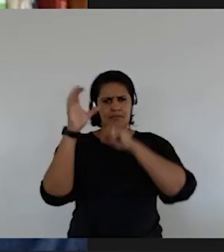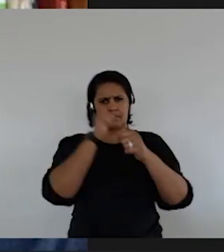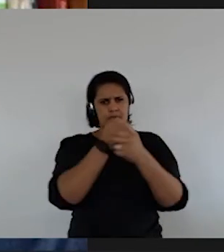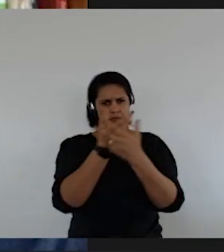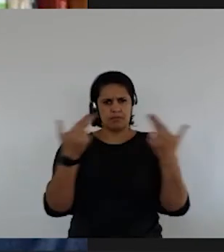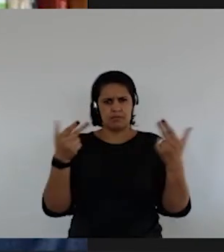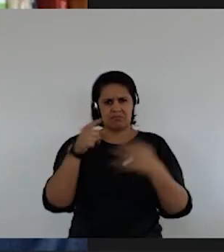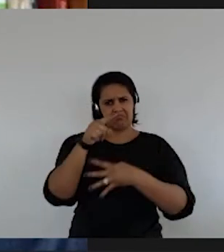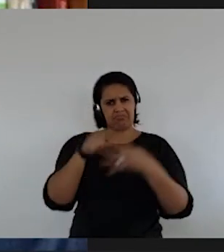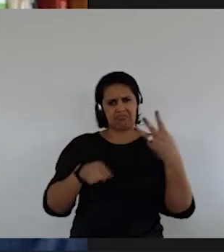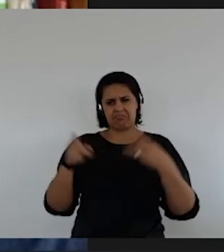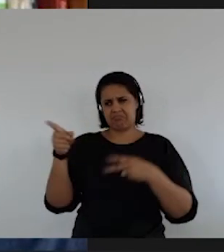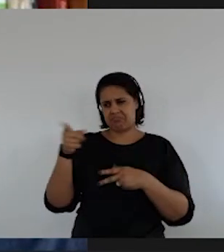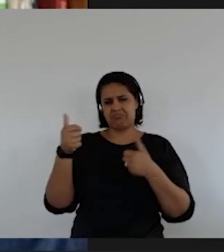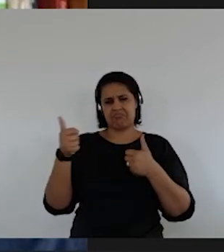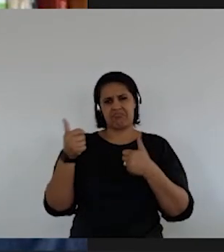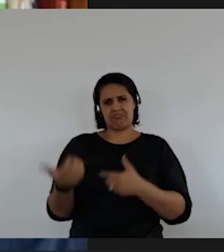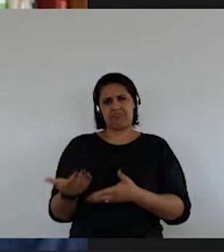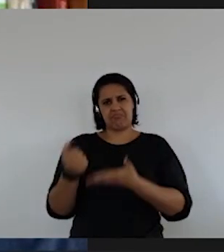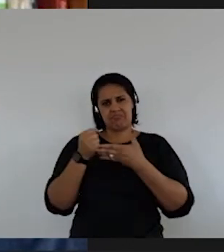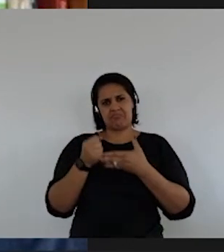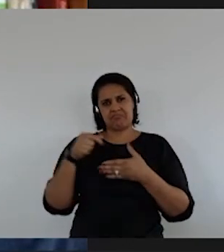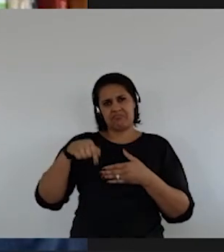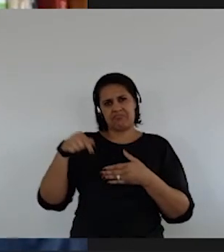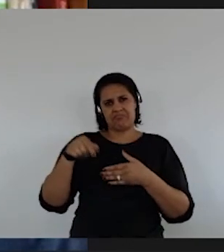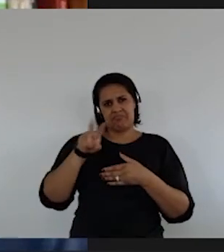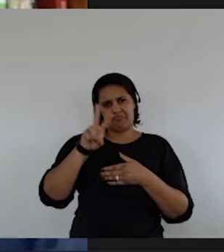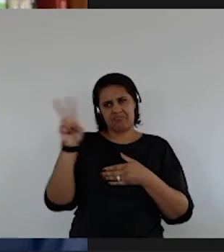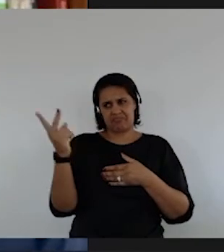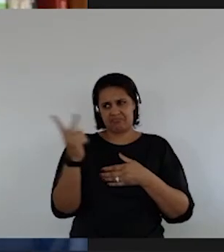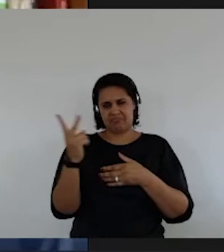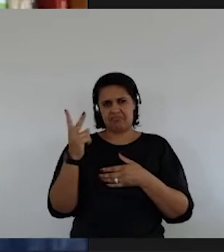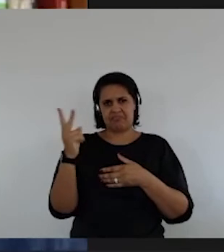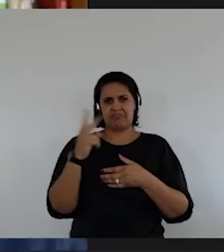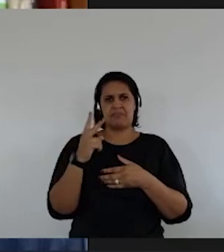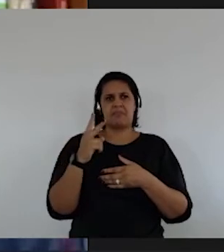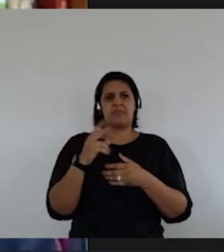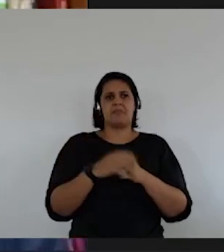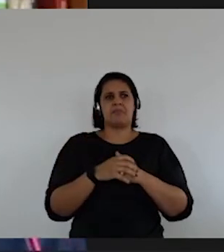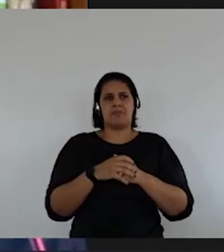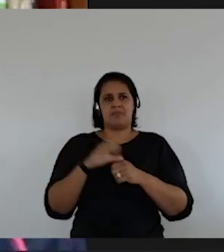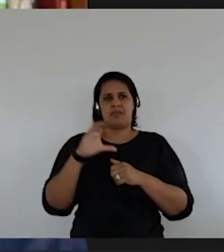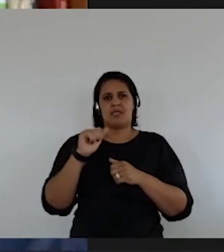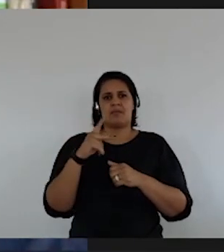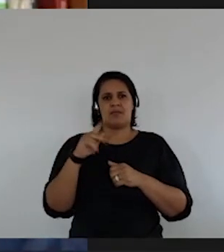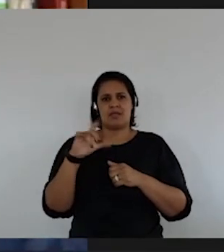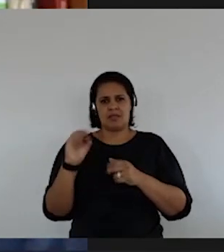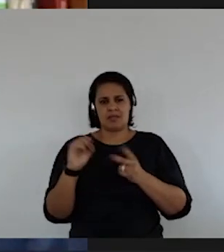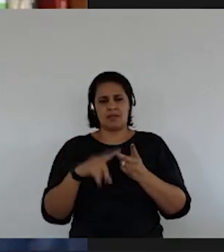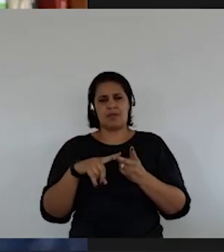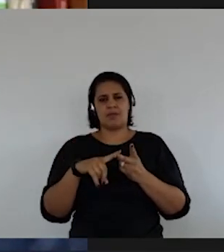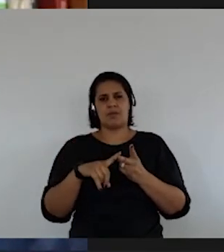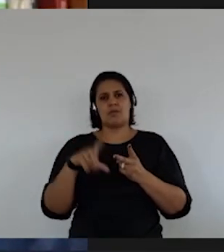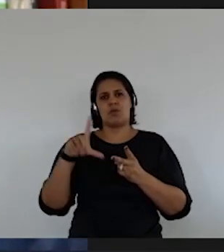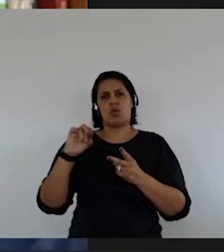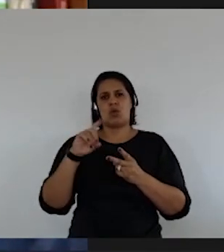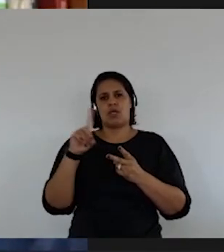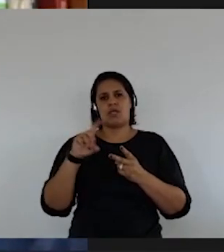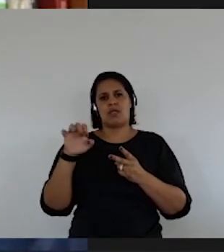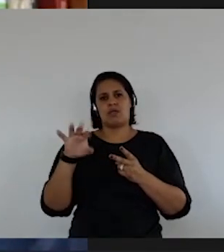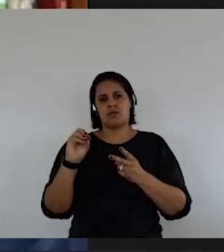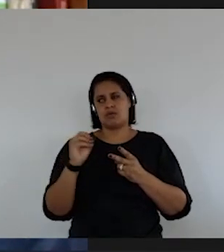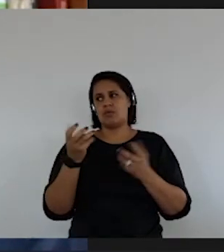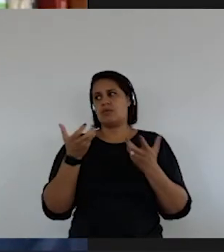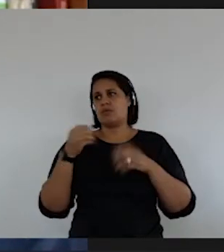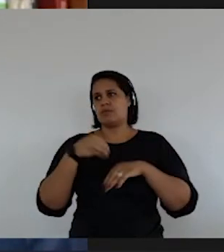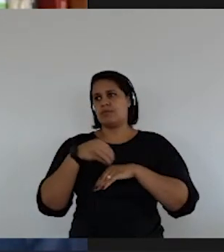pelos ilustres senhores professores doutores Maria José Capello e Lourenço Rosa Vadel. Quero dizer que esse